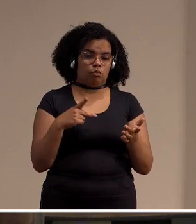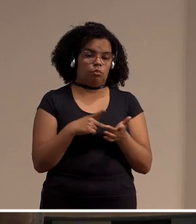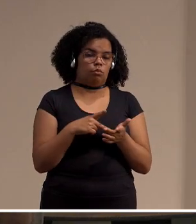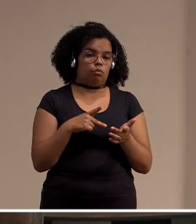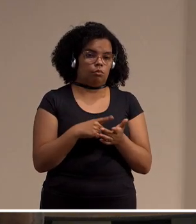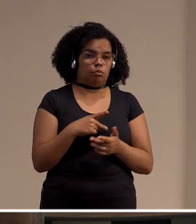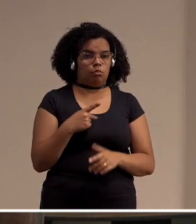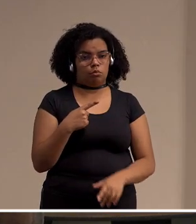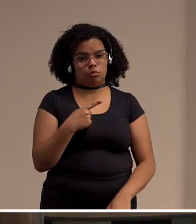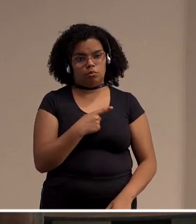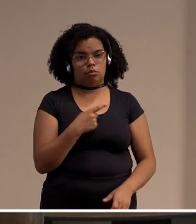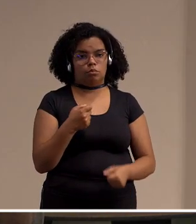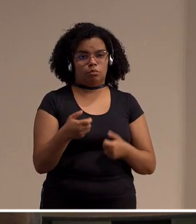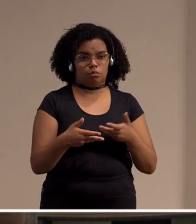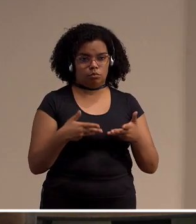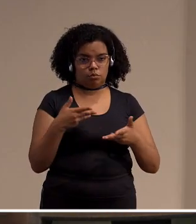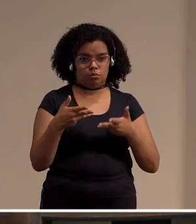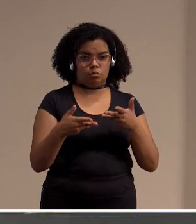fala?